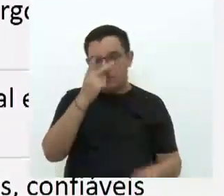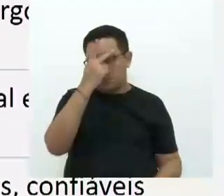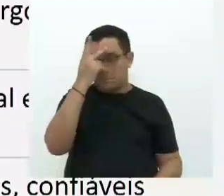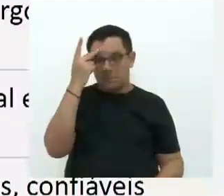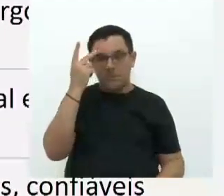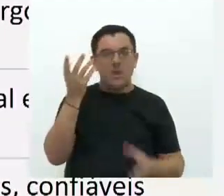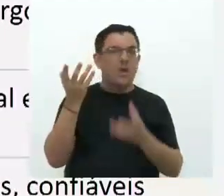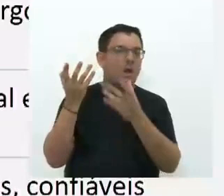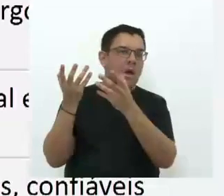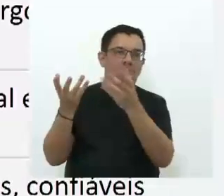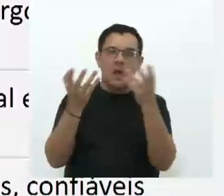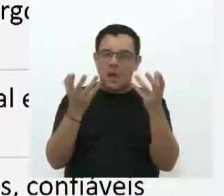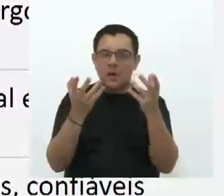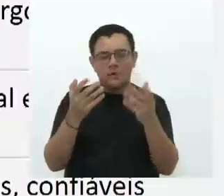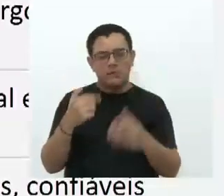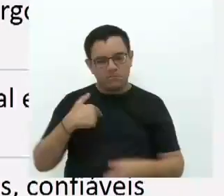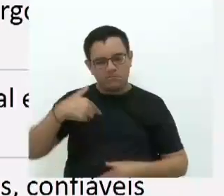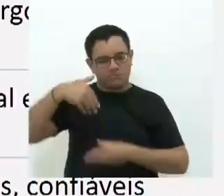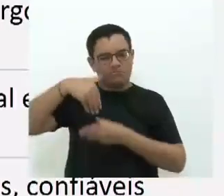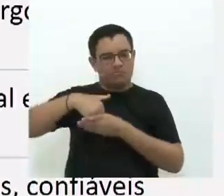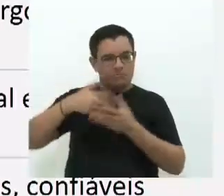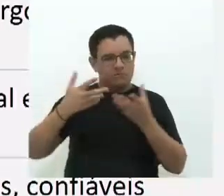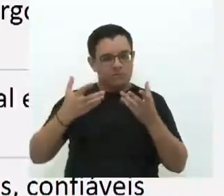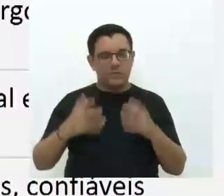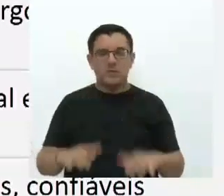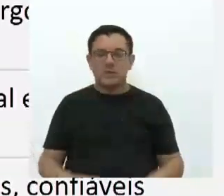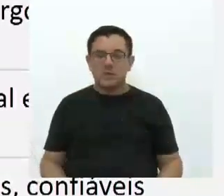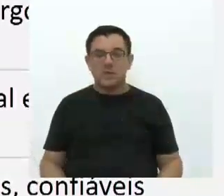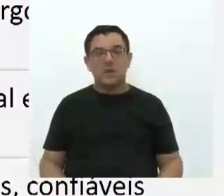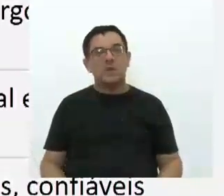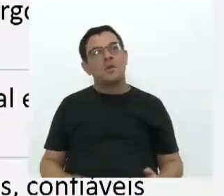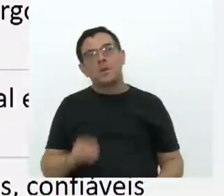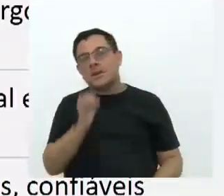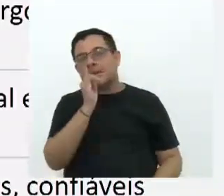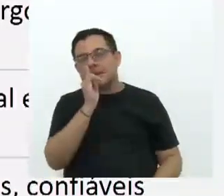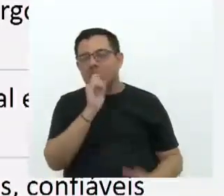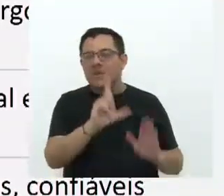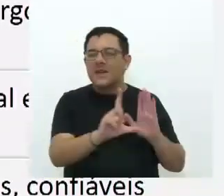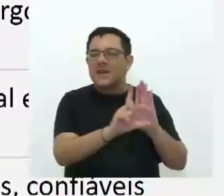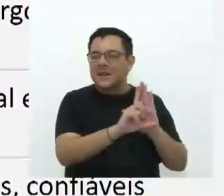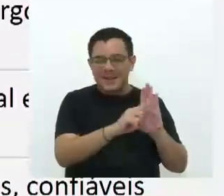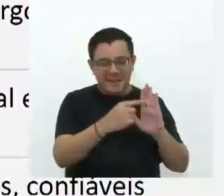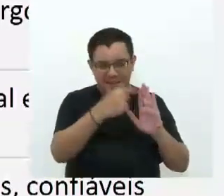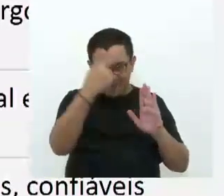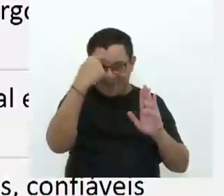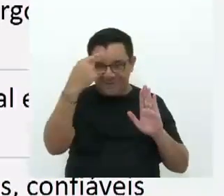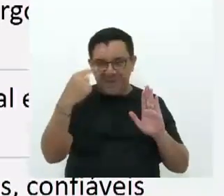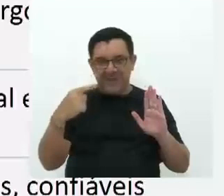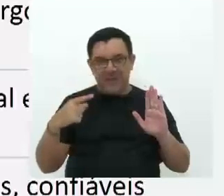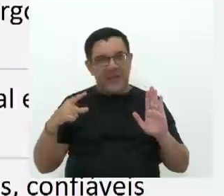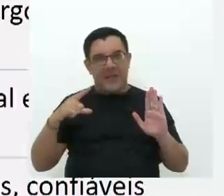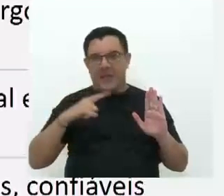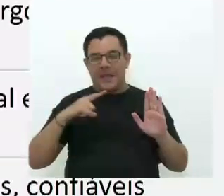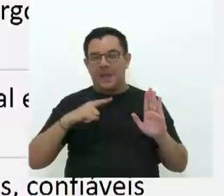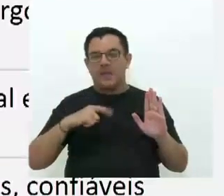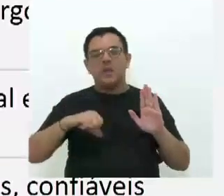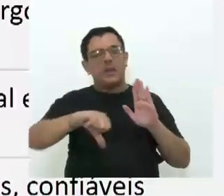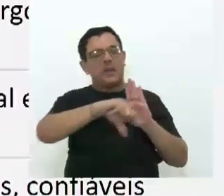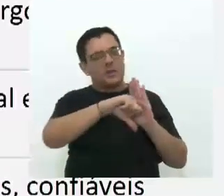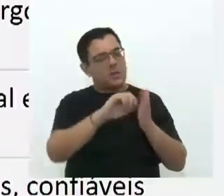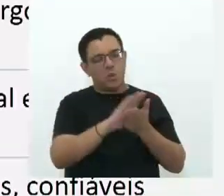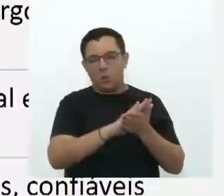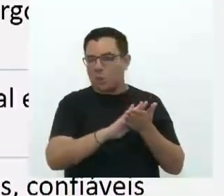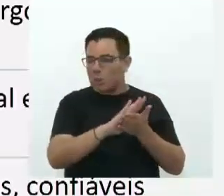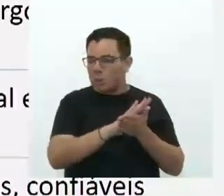restrições legais previamente estabelecidas aqui entram debates como a lei da ficha limpa e tal que é muito controversa não somos